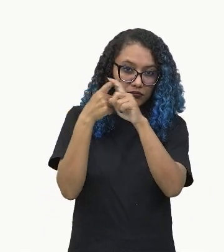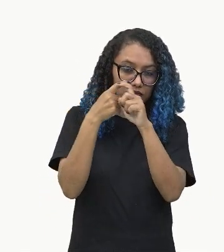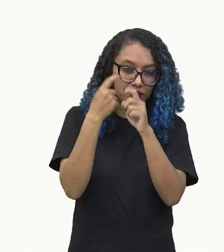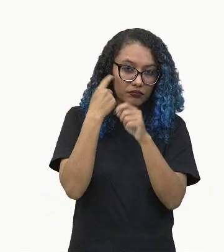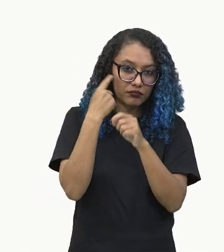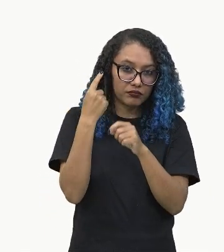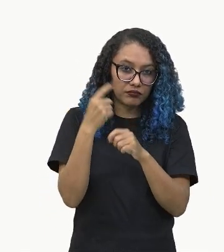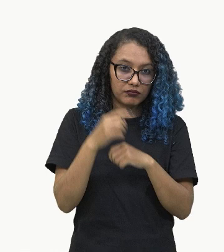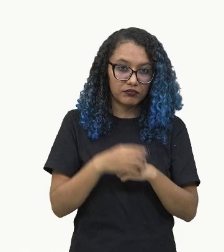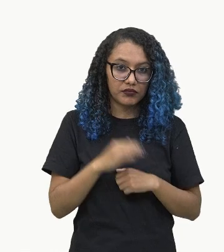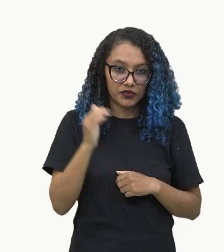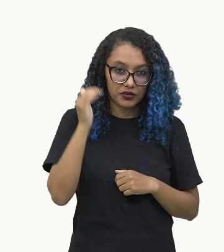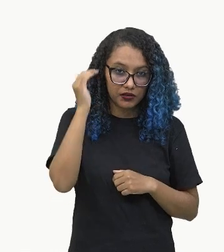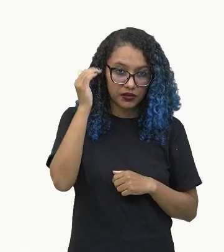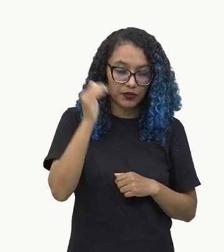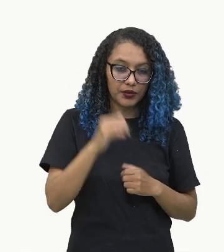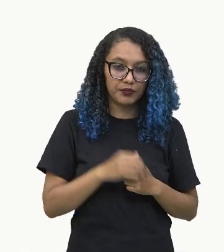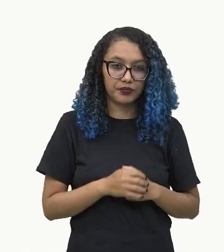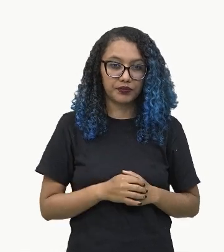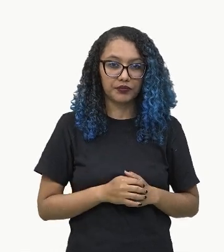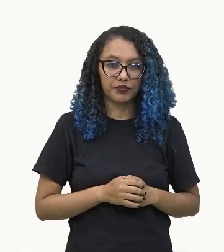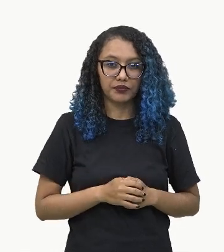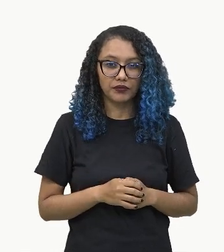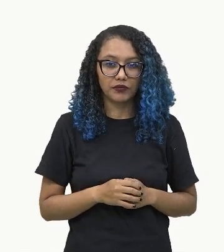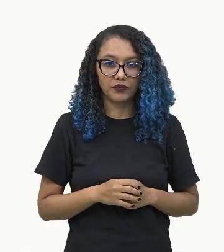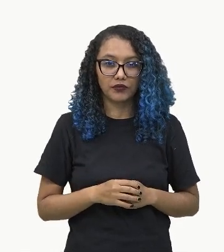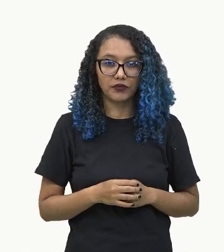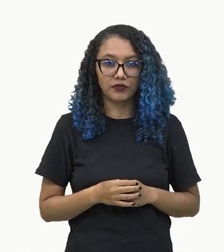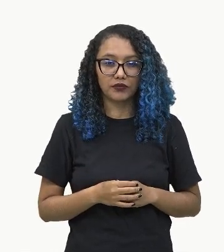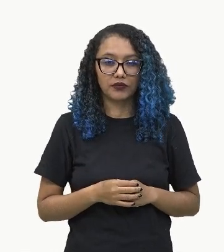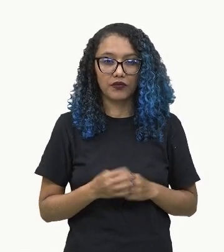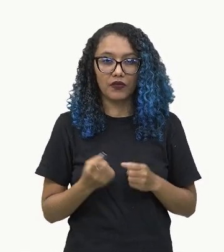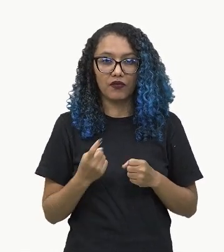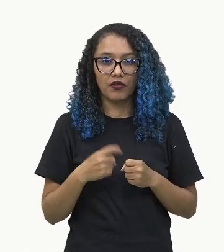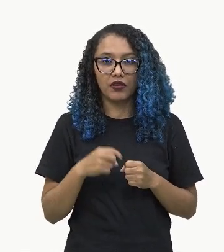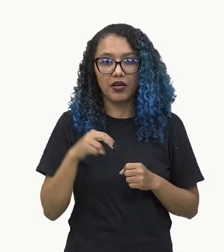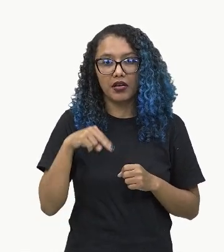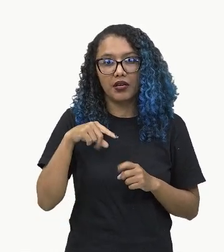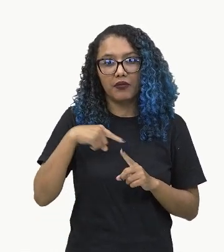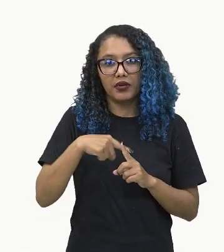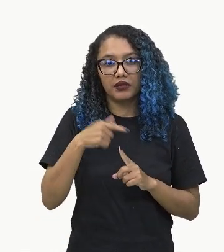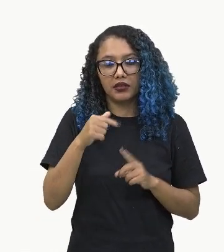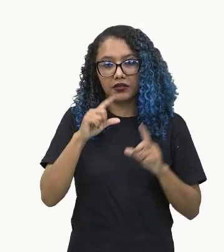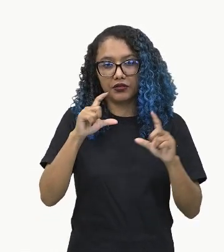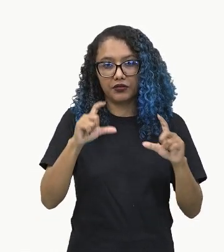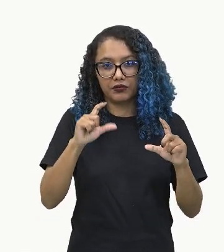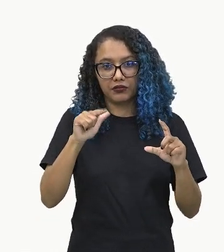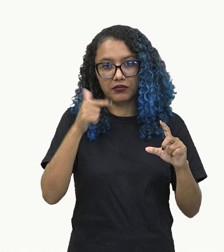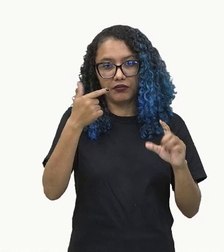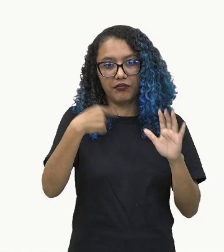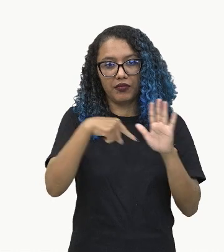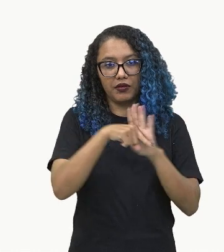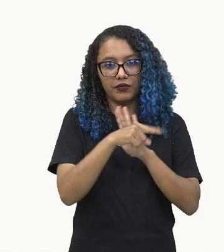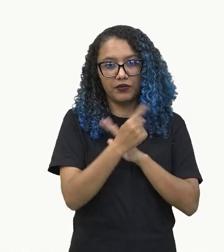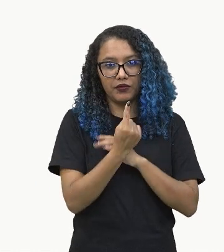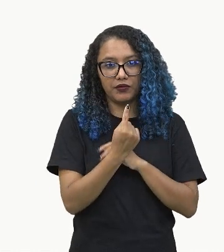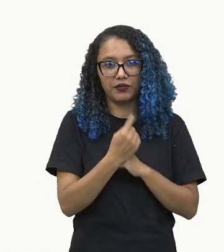de cima. Eu vou voltar para n mais 7 ao quadrado menos